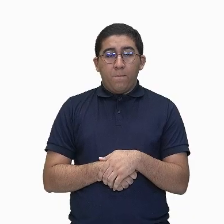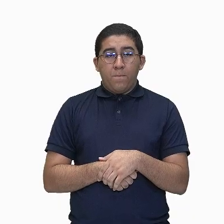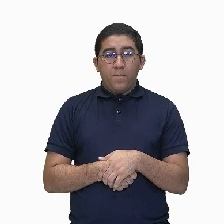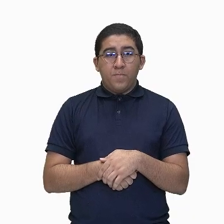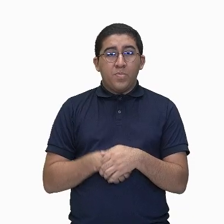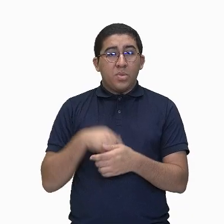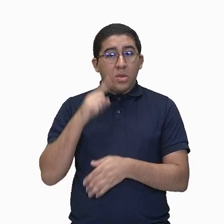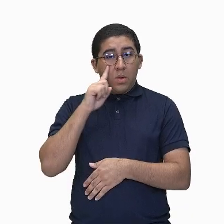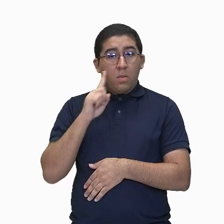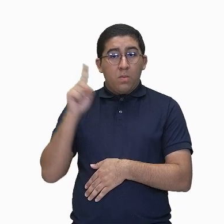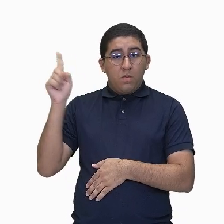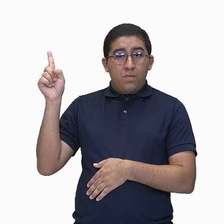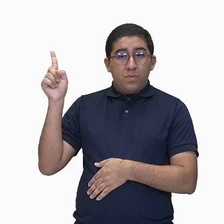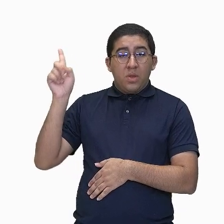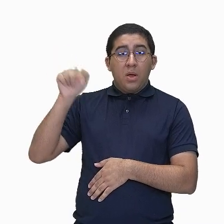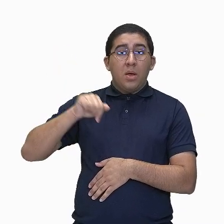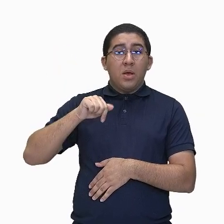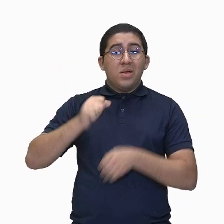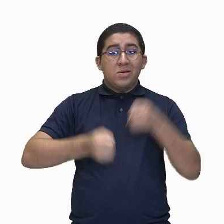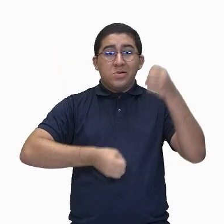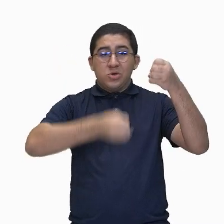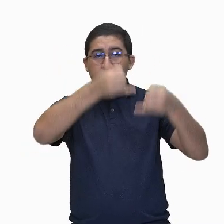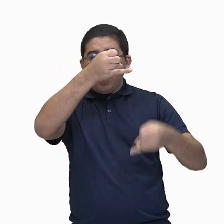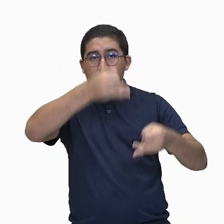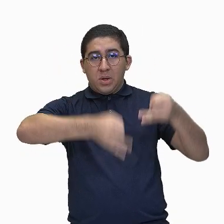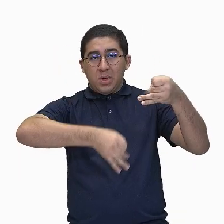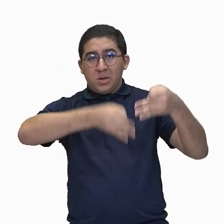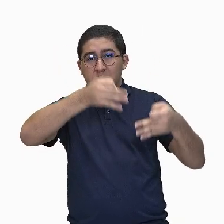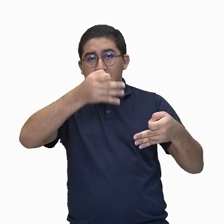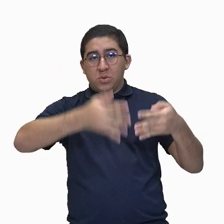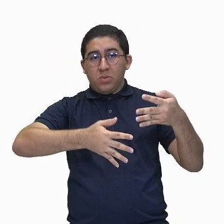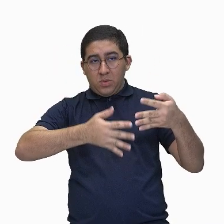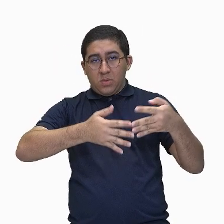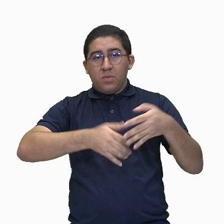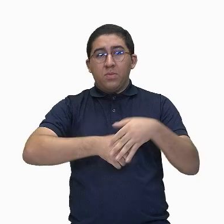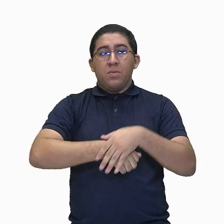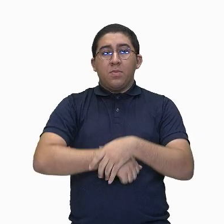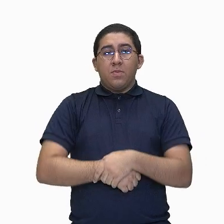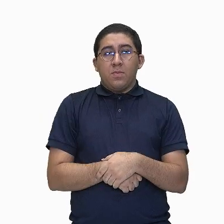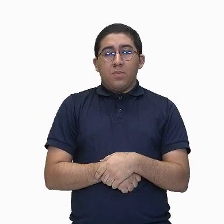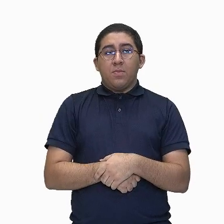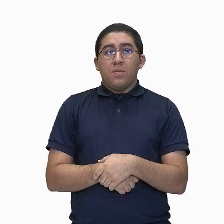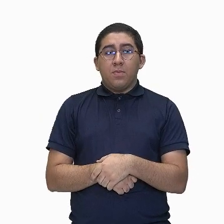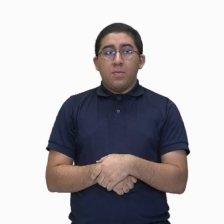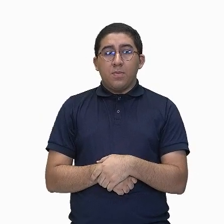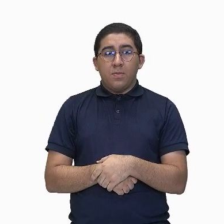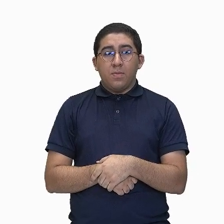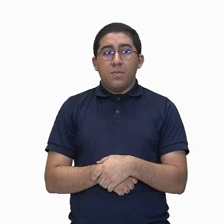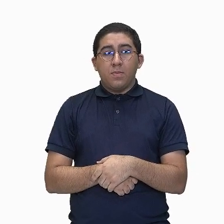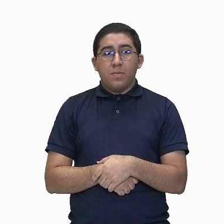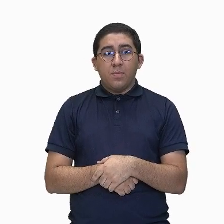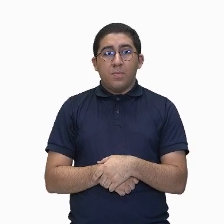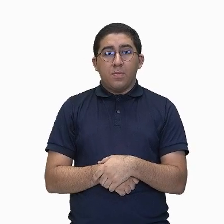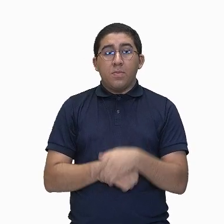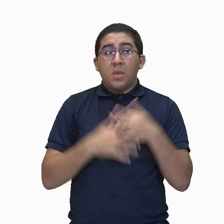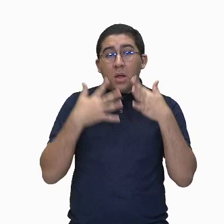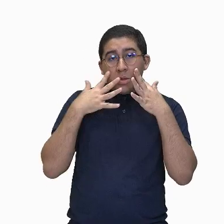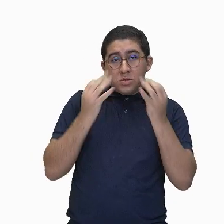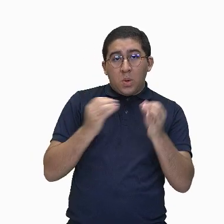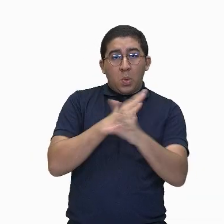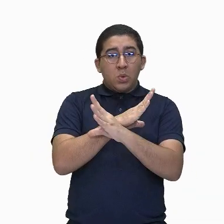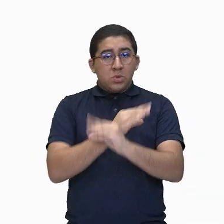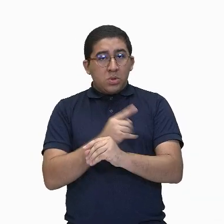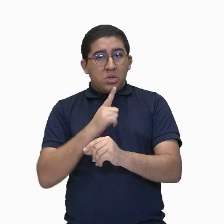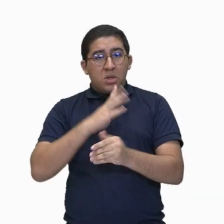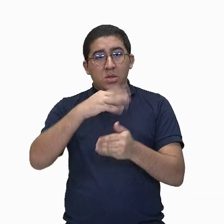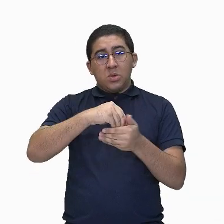justificativa. E no caso, justificativa ou razão, motivo, né? Então, vejam as conjunções que são marcadas no